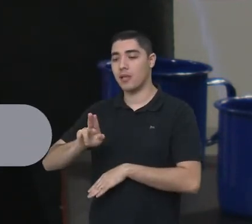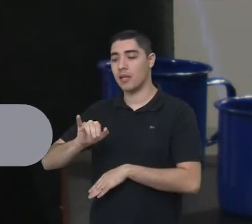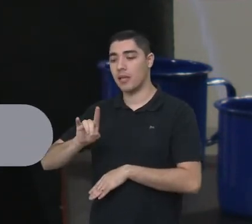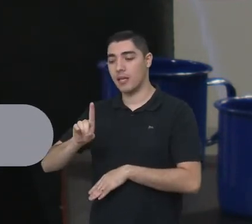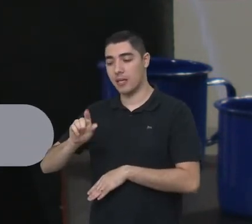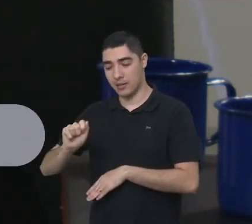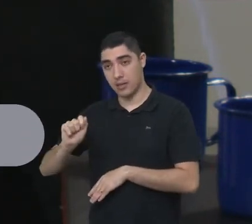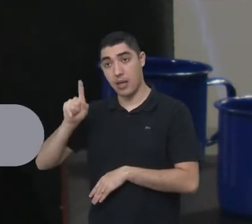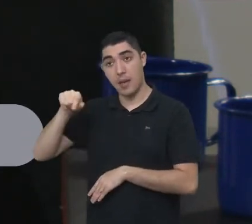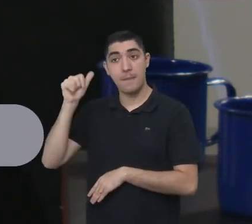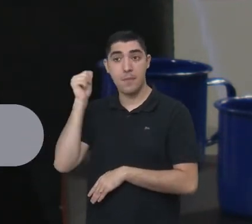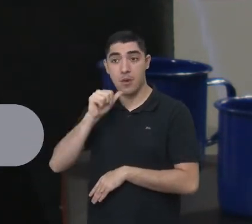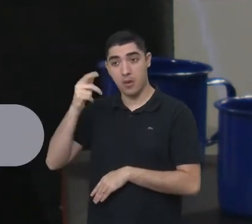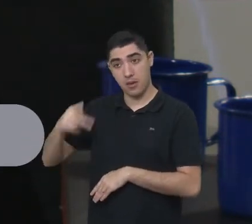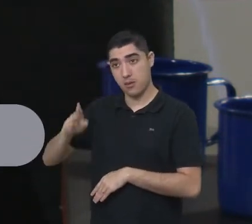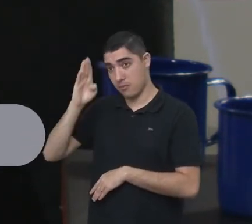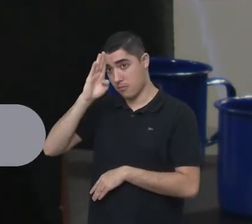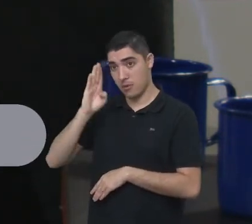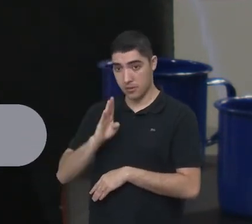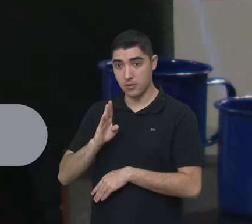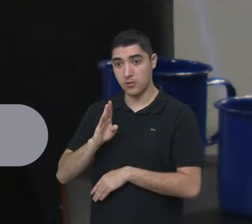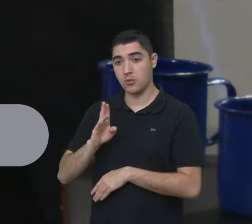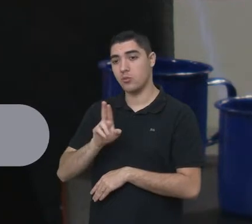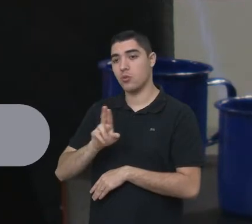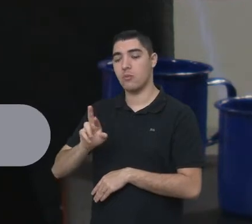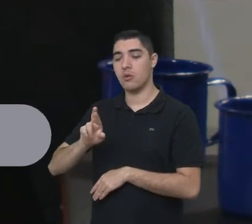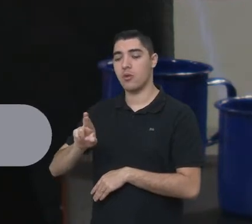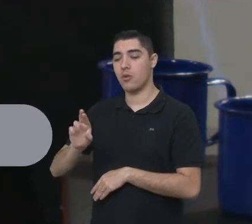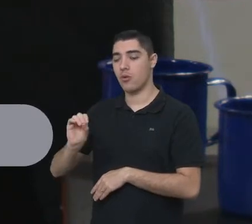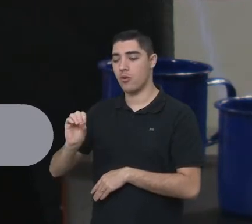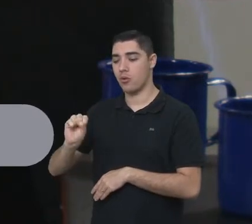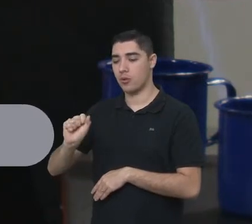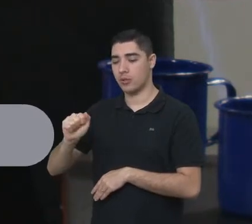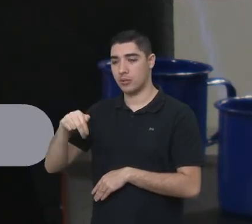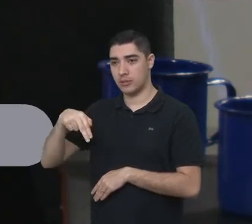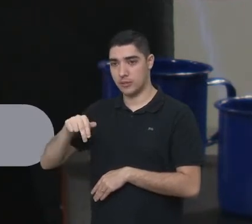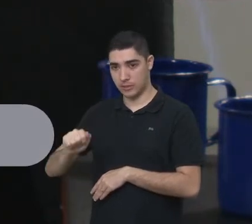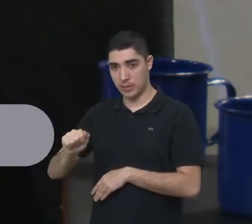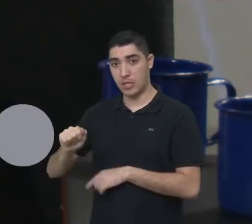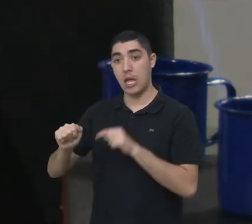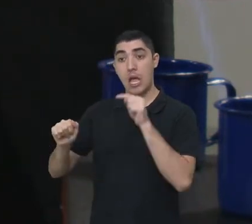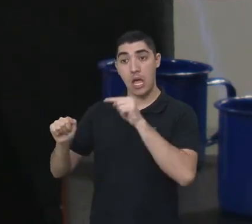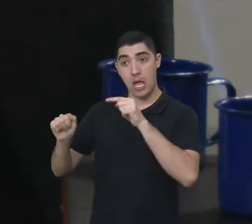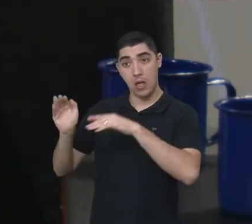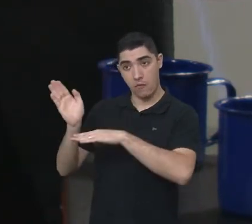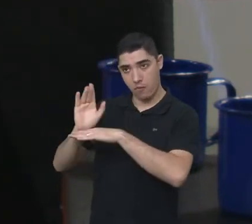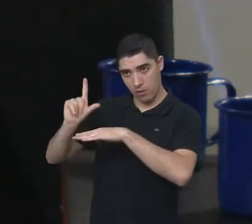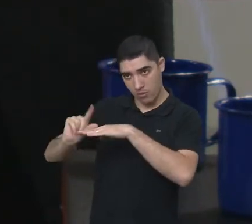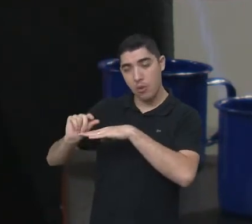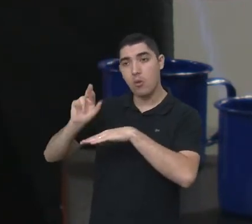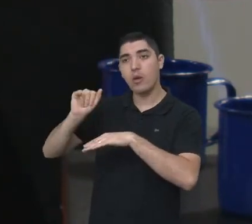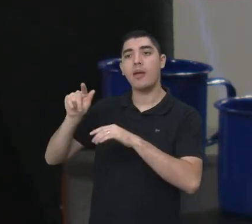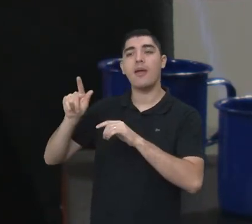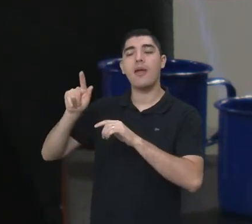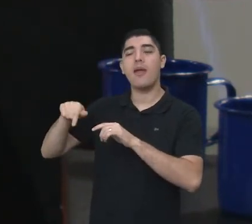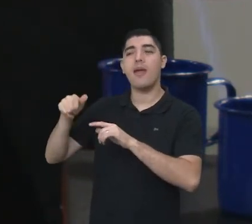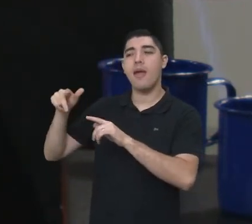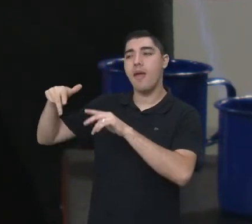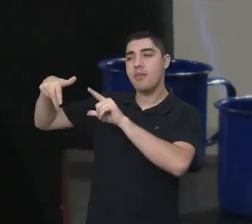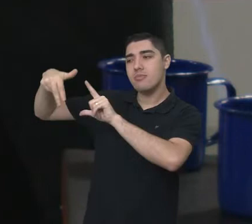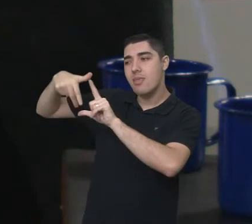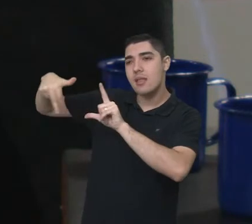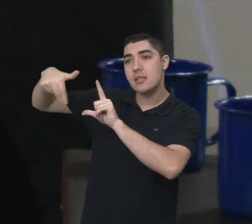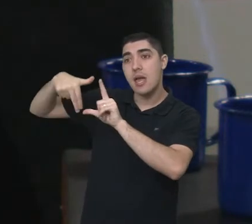por uma mulher brasileira, chama Rosana Urbis. E ele foi inteiro feito em animação tradicional, que